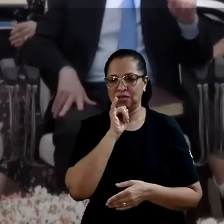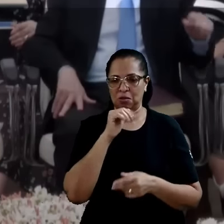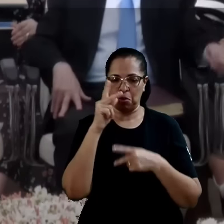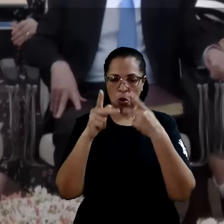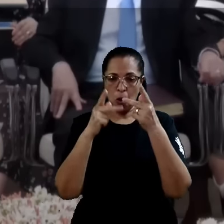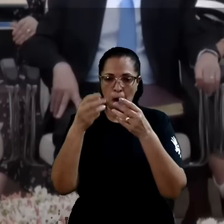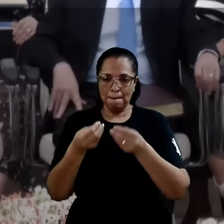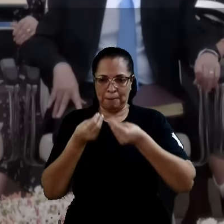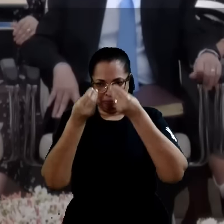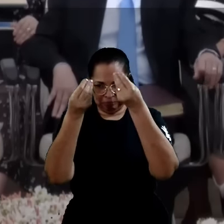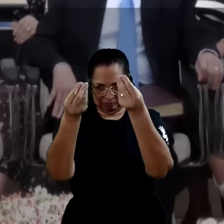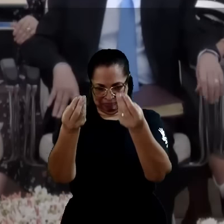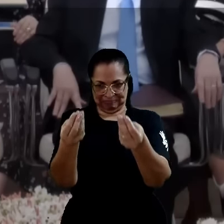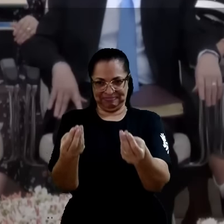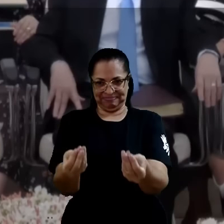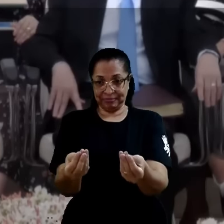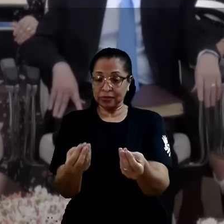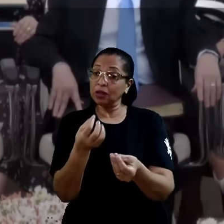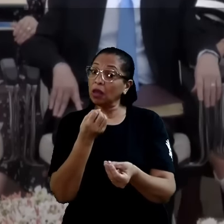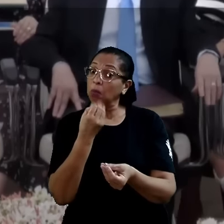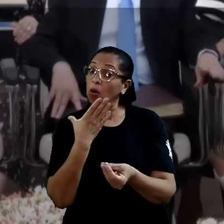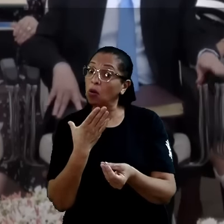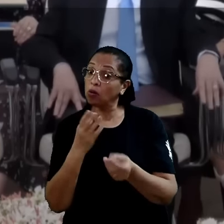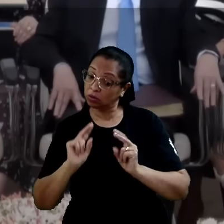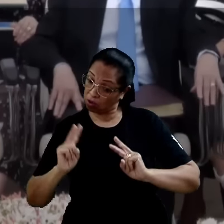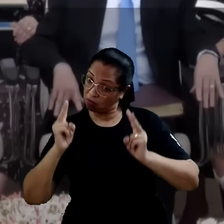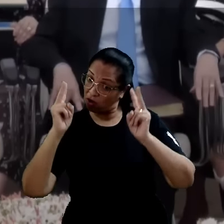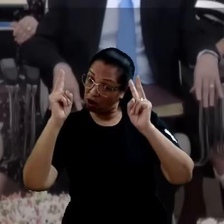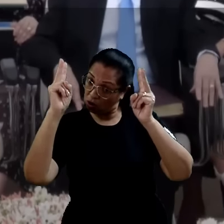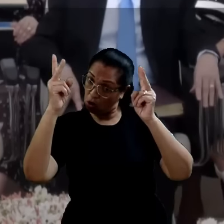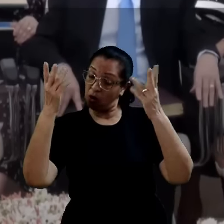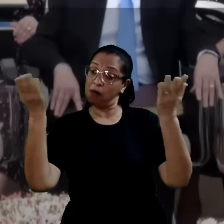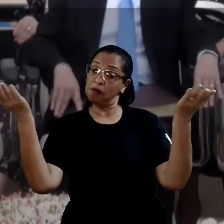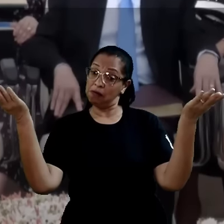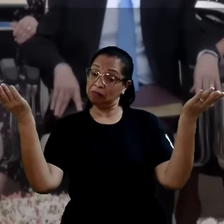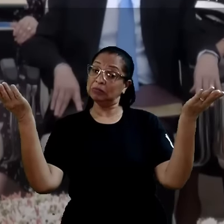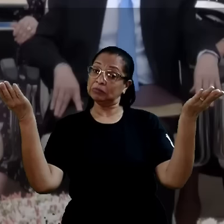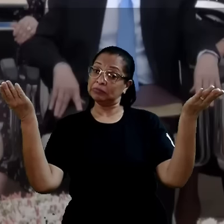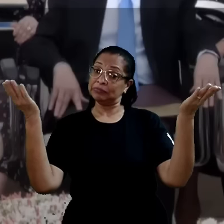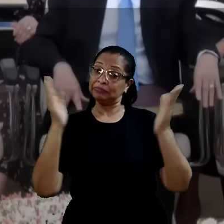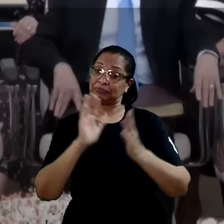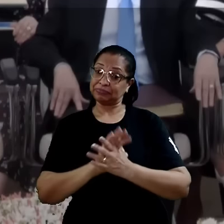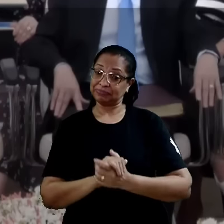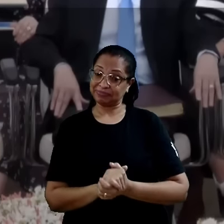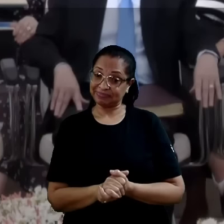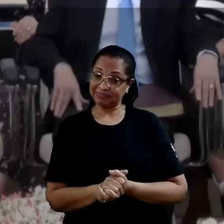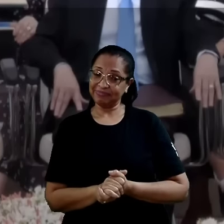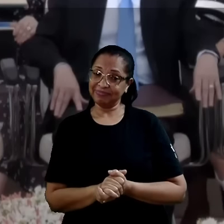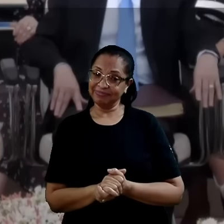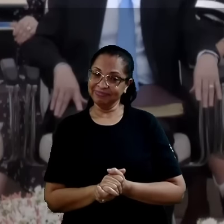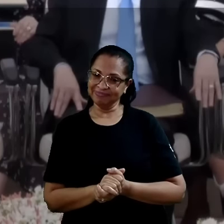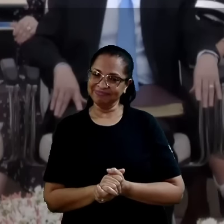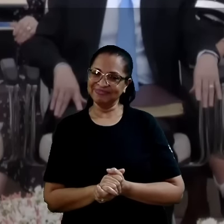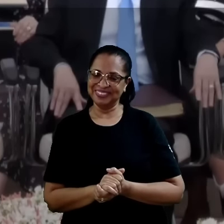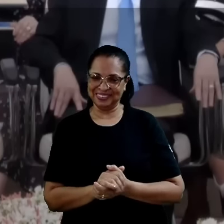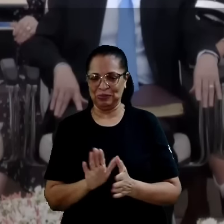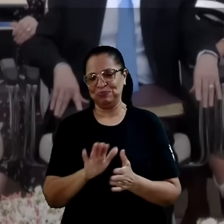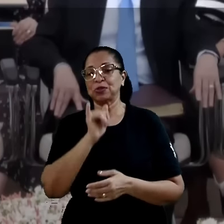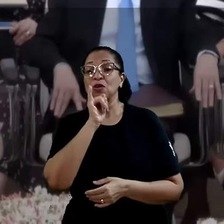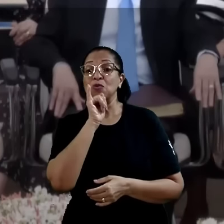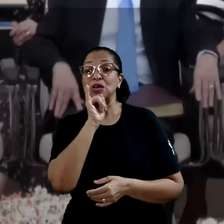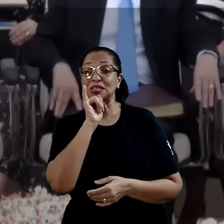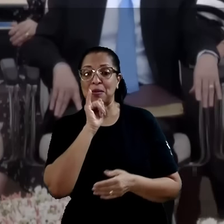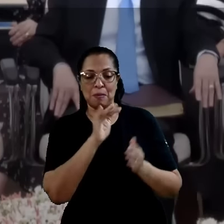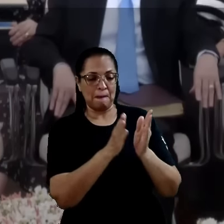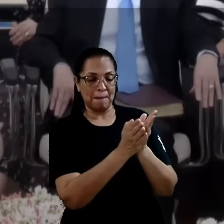Bíblia está comigo e para o meu esposo tirar aquela Bíblia da minha mão ele falava André pelo amor de deus essa